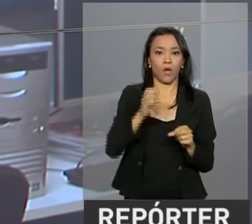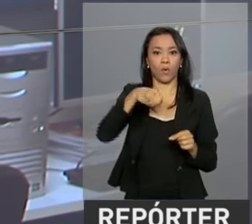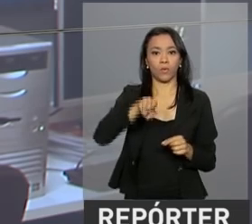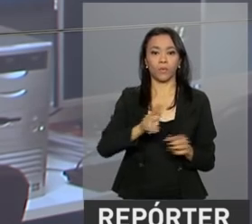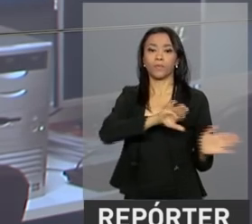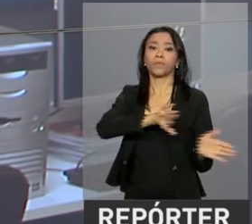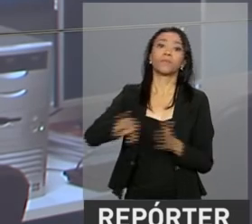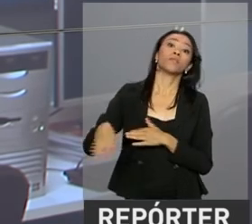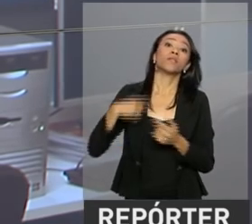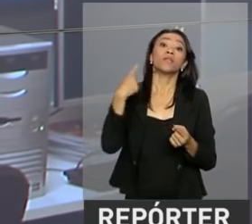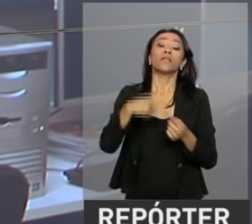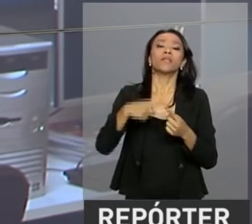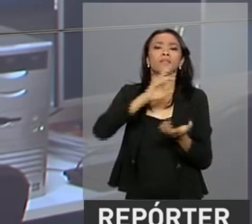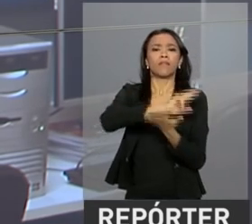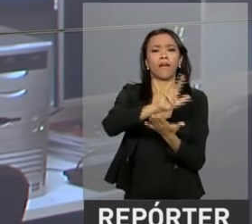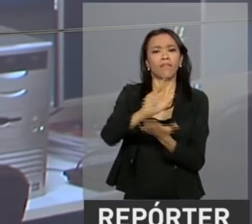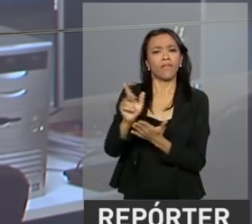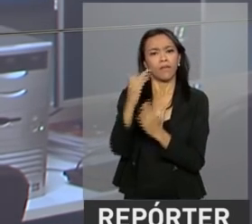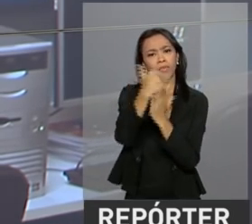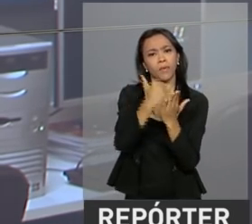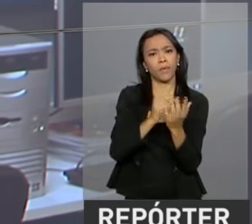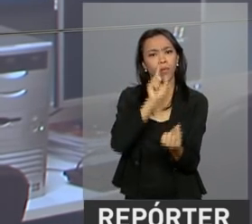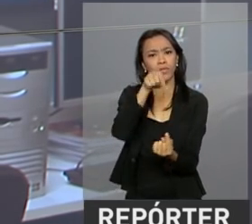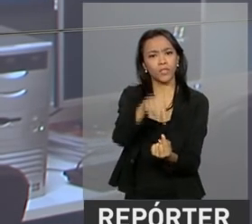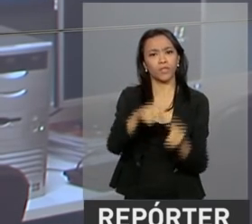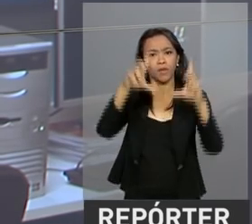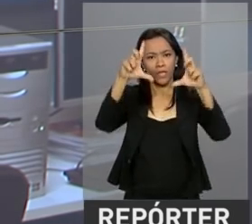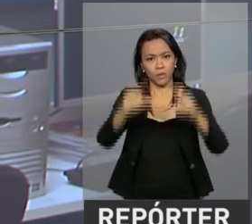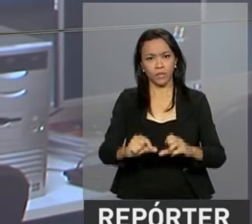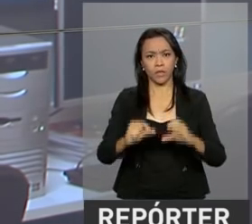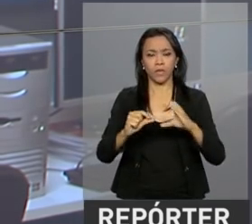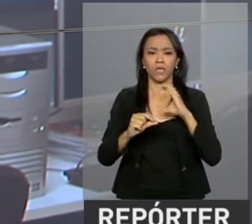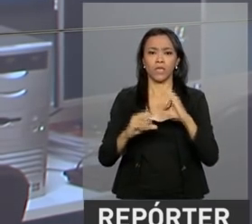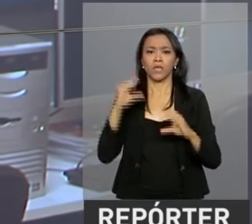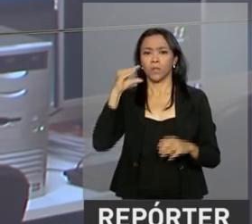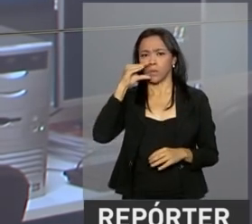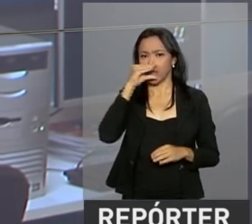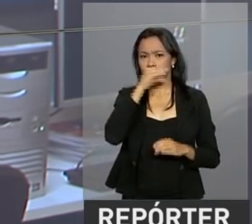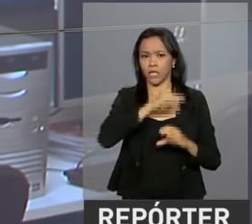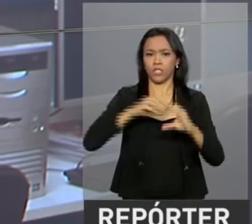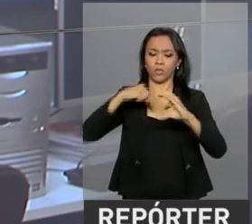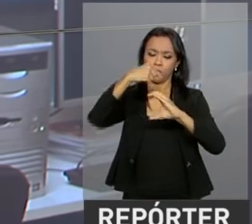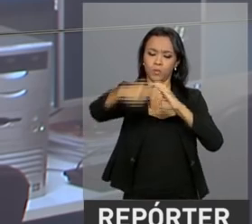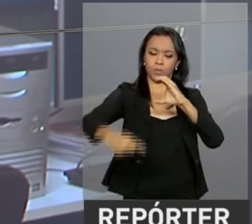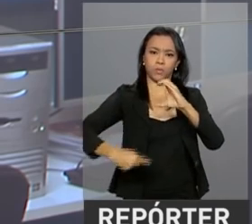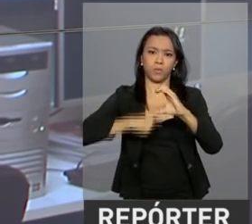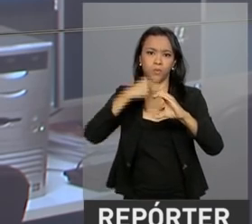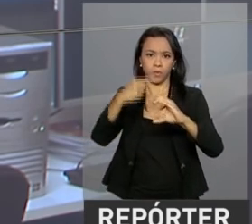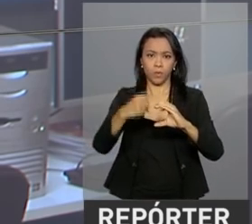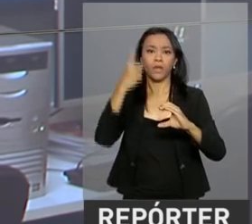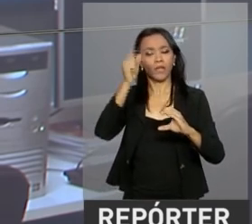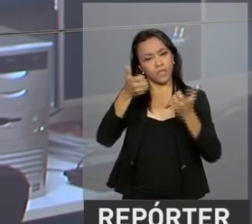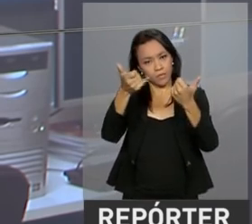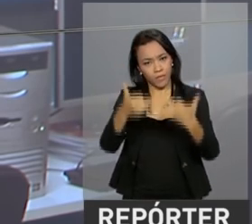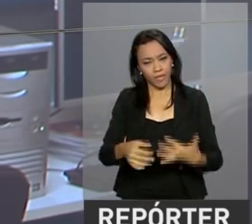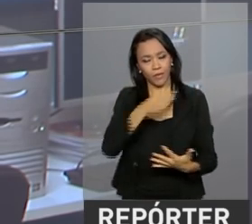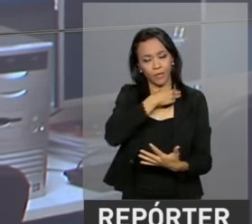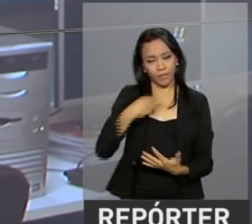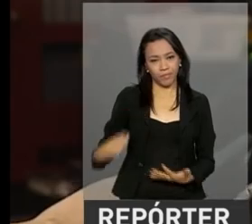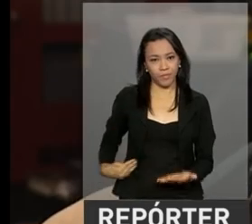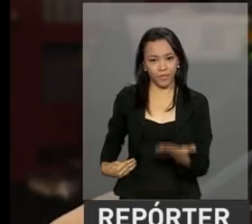metas conjuntas dos países na busca pela redução do aquecimento global, como explica o ministro das Relações Exteriores, José